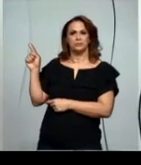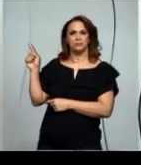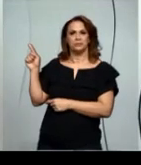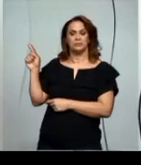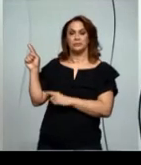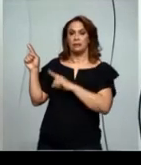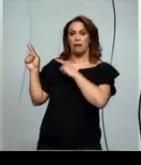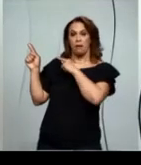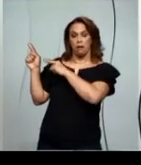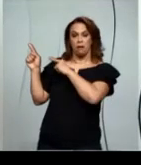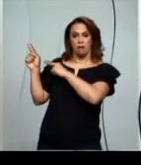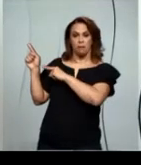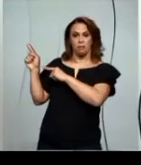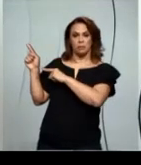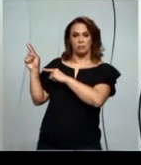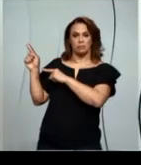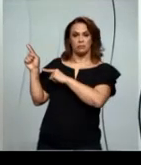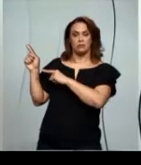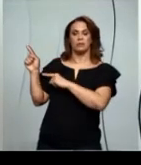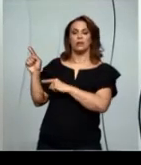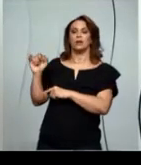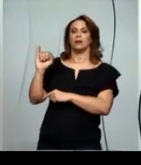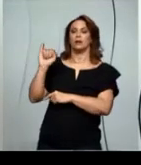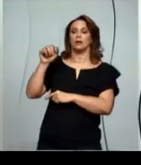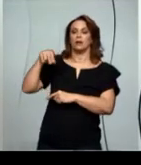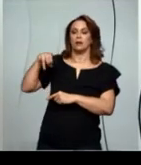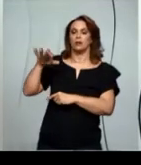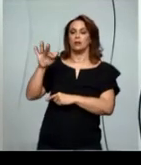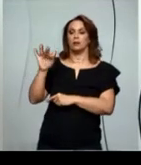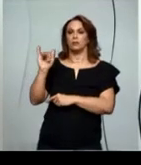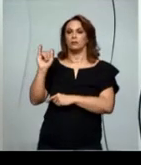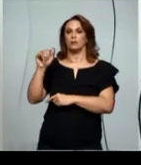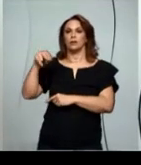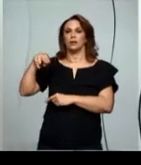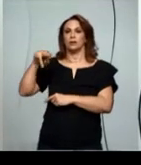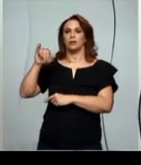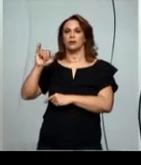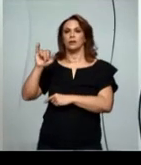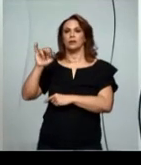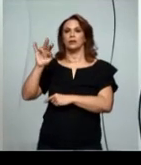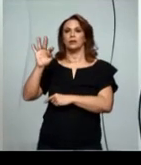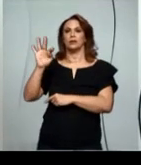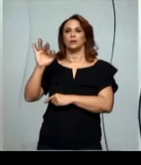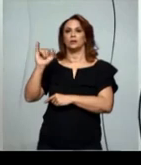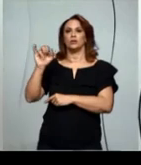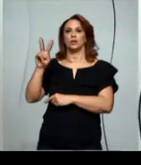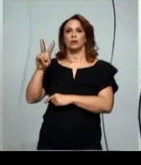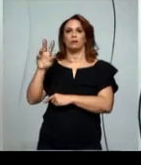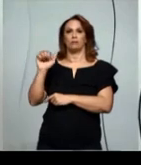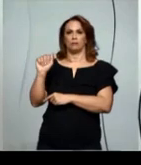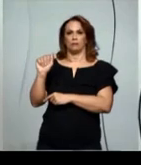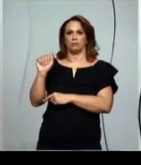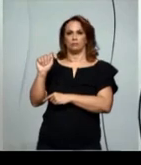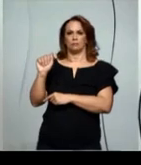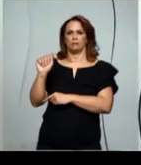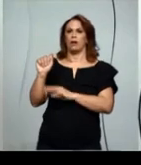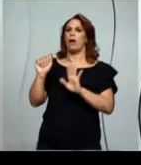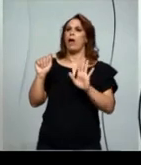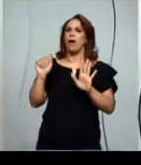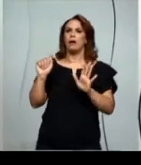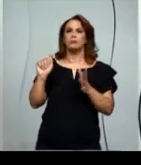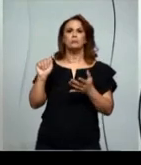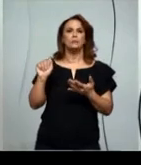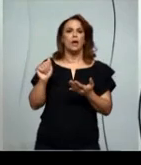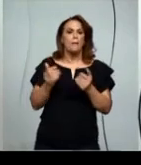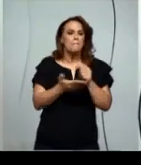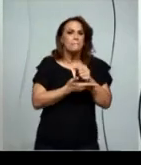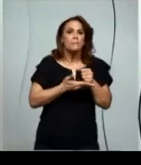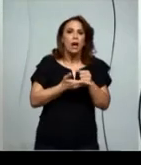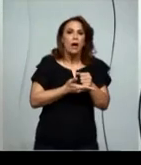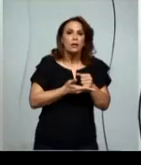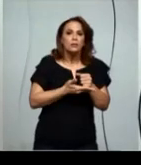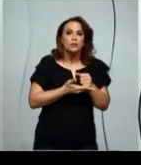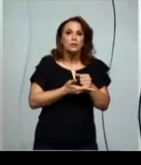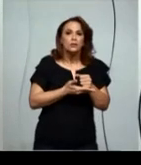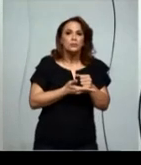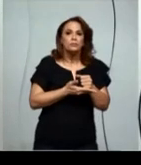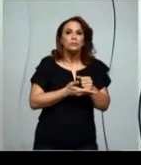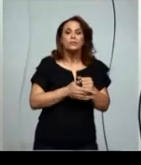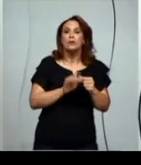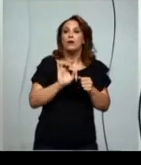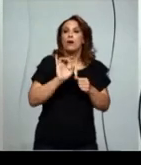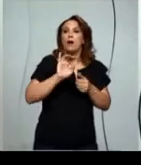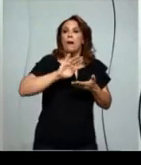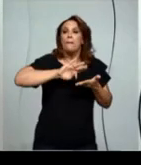forma infinitiva? To go. E a forma base é só eu tirar o to. Então, quando eu faço a forma negativa usando o